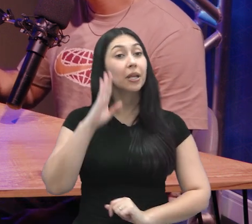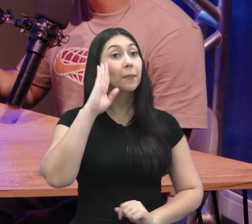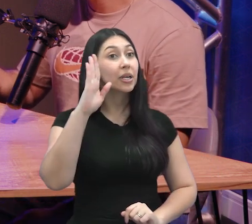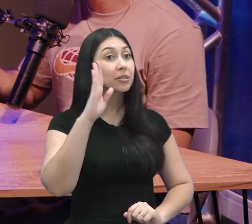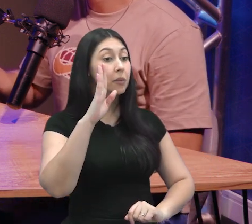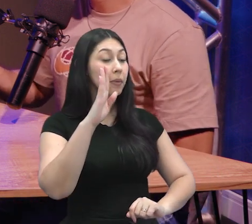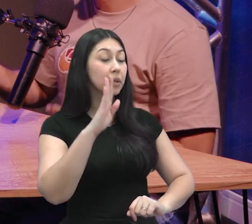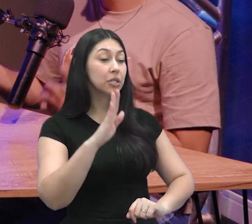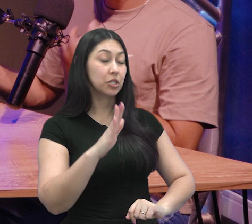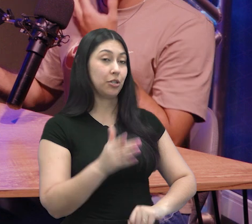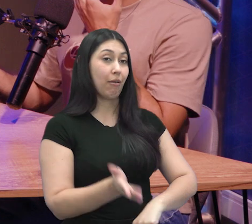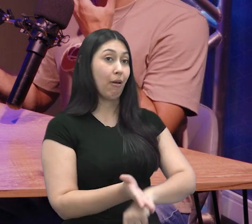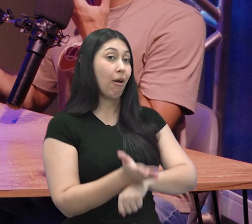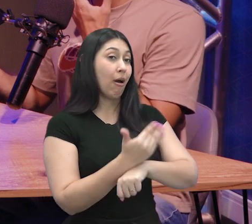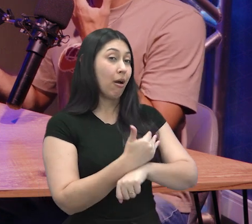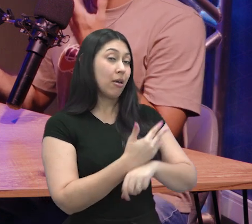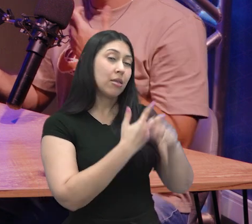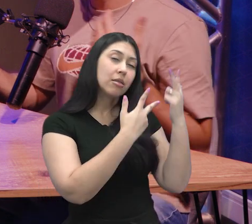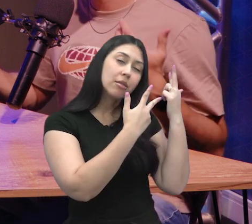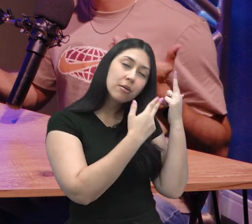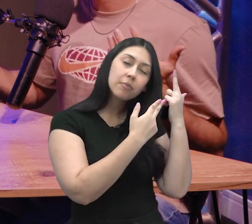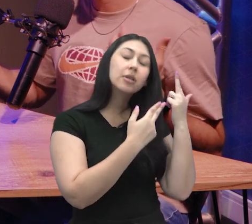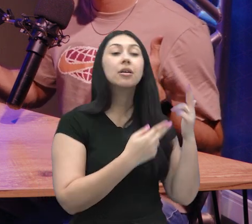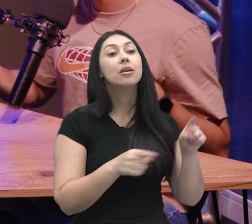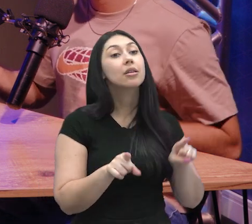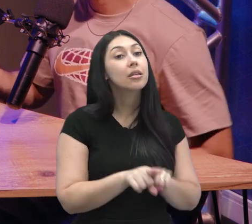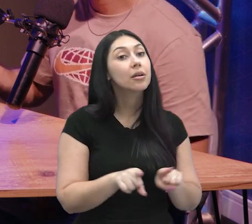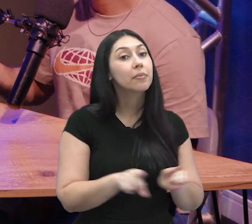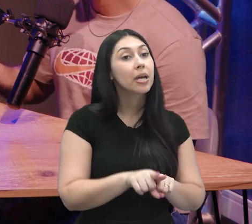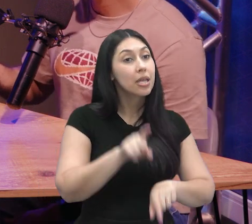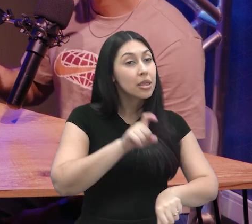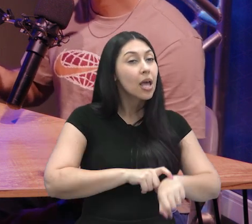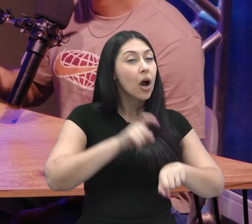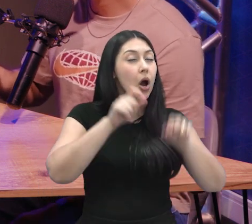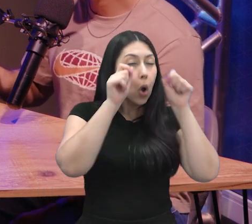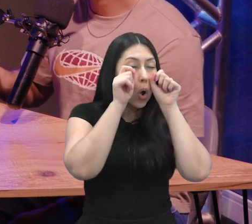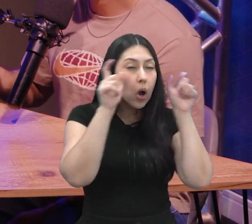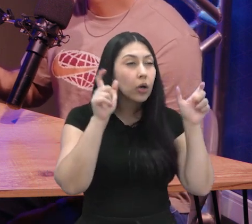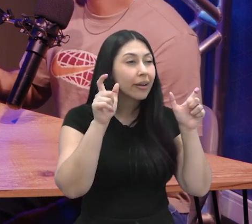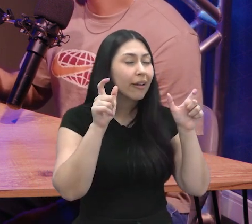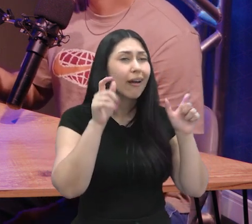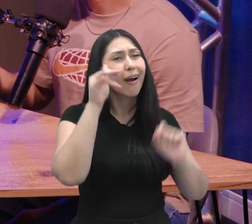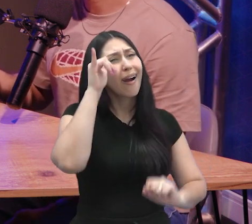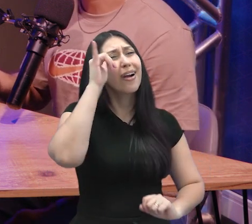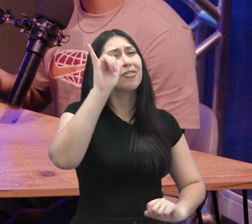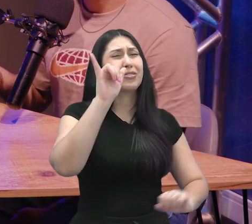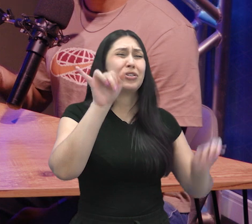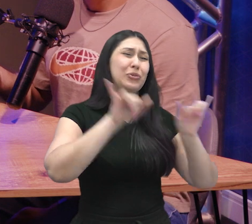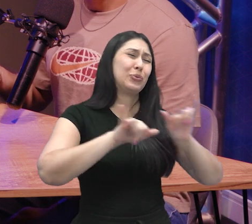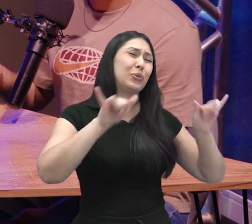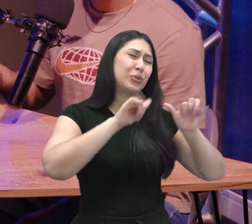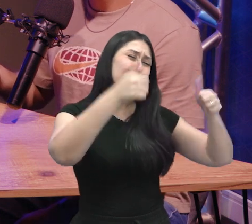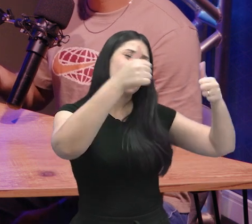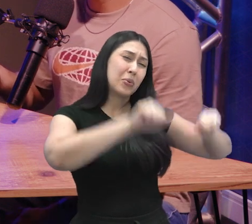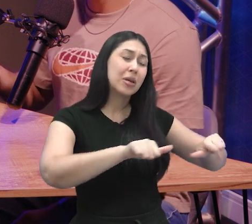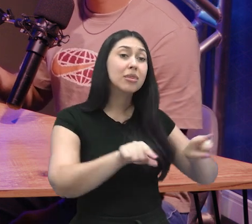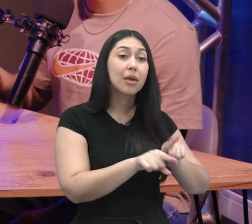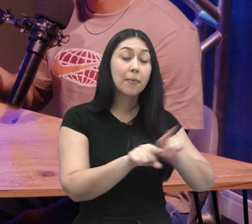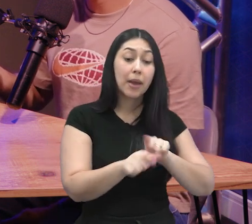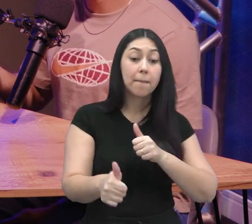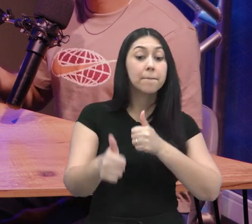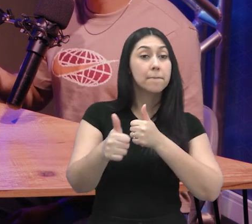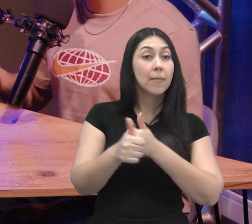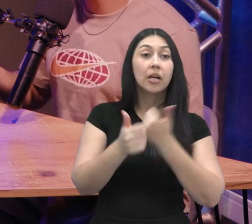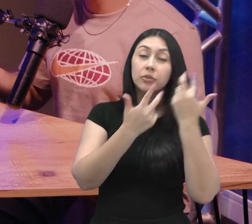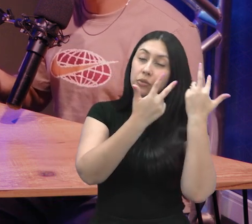né? Principalmente antes de dormir, isso é importante. E principalmente após acordar, né? Evite notícias ruins logo depois de acordar e